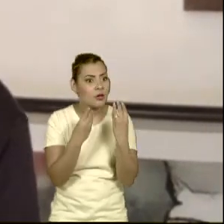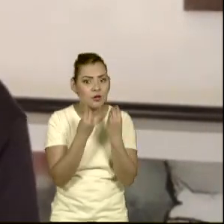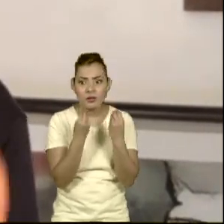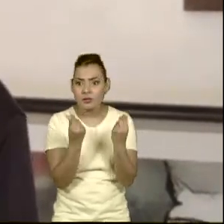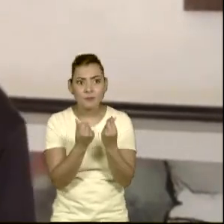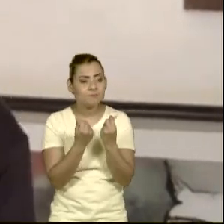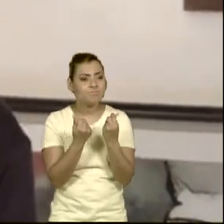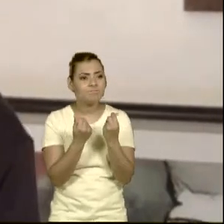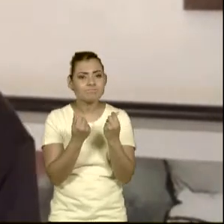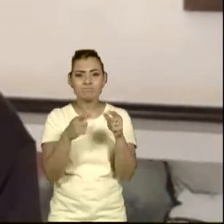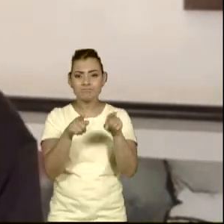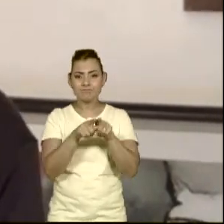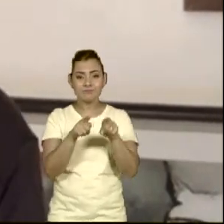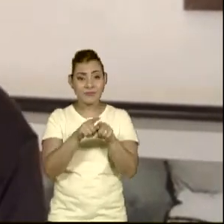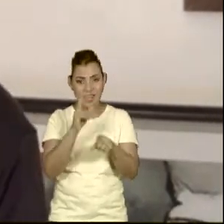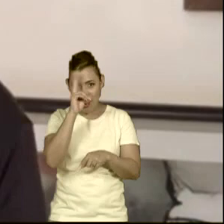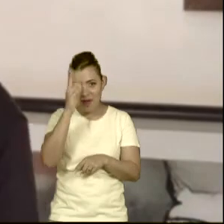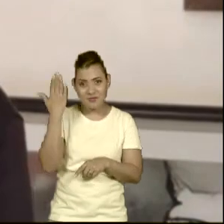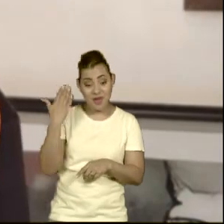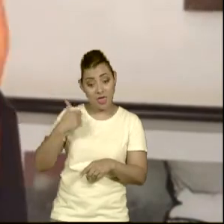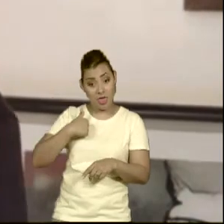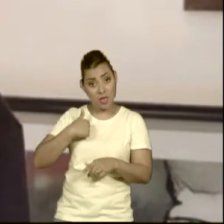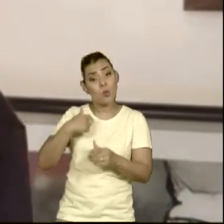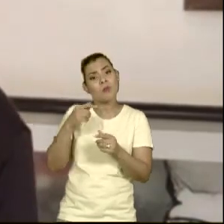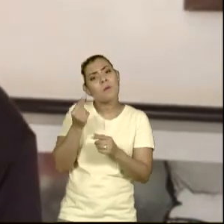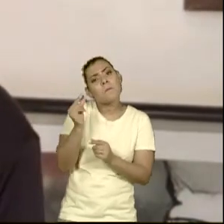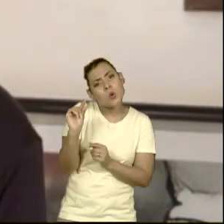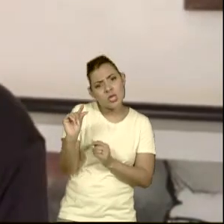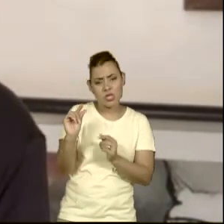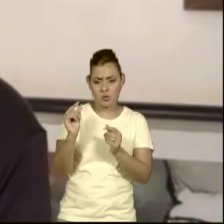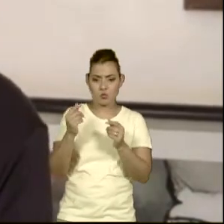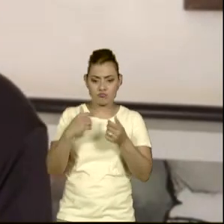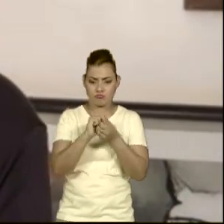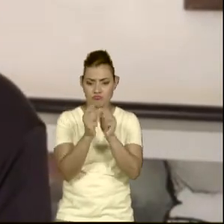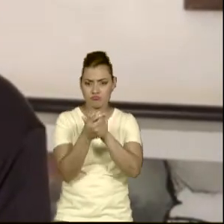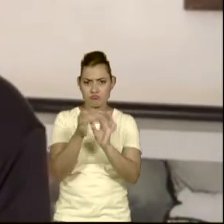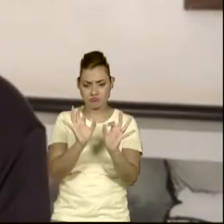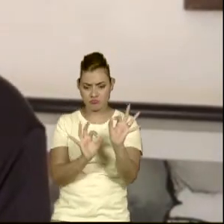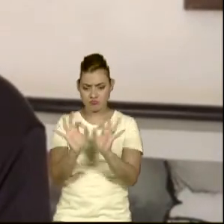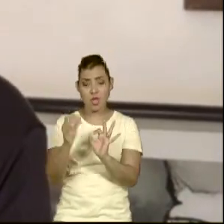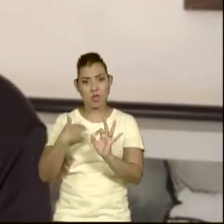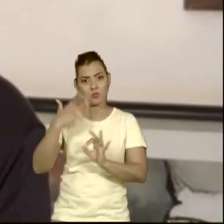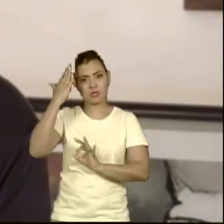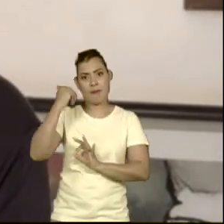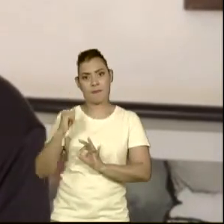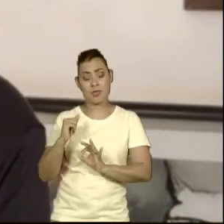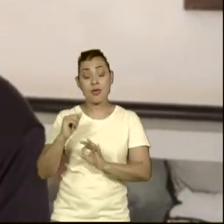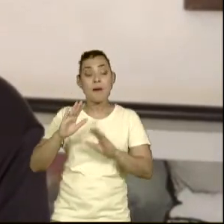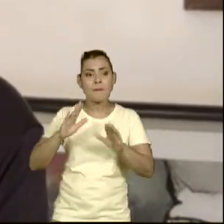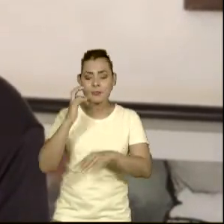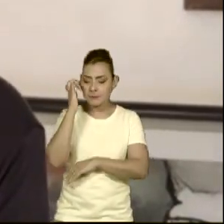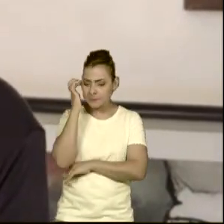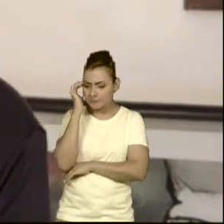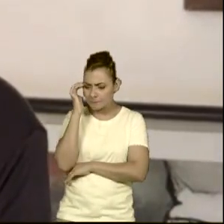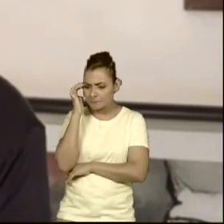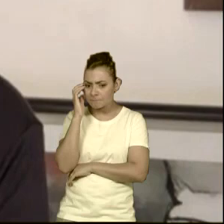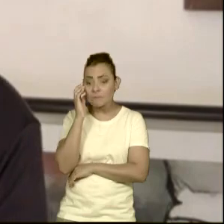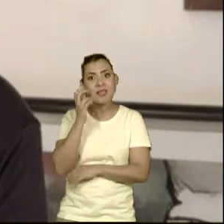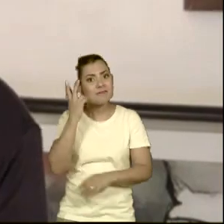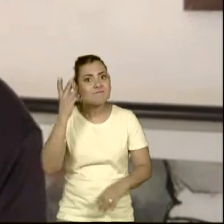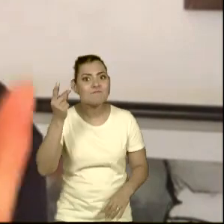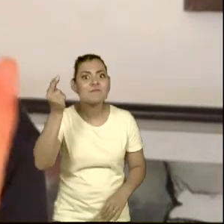e da história que eu falei pra vocês que eu tinha alguma habilidade manual, eu pensei, eu acho que eu vou tentar